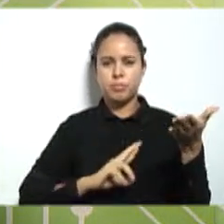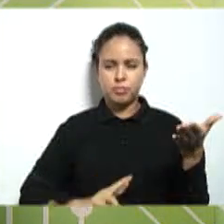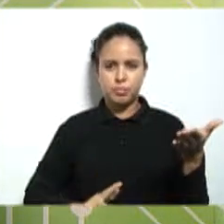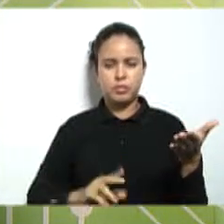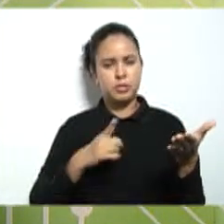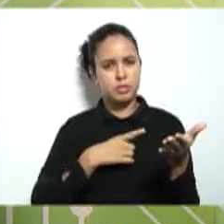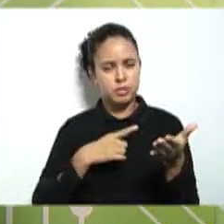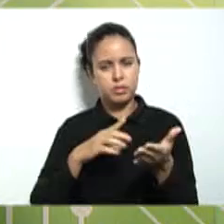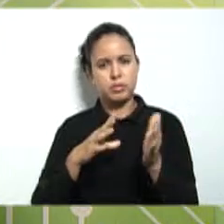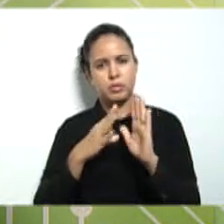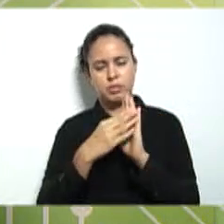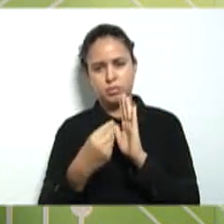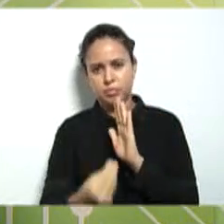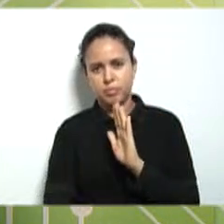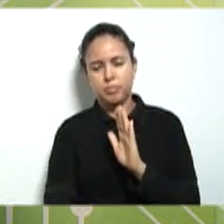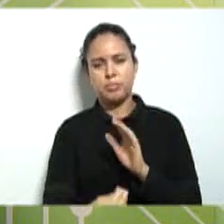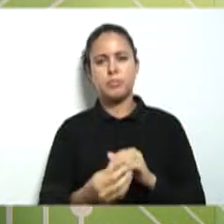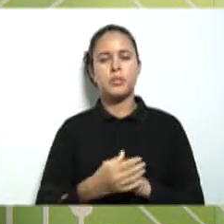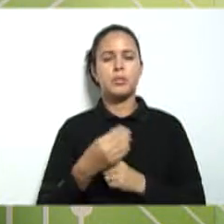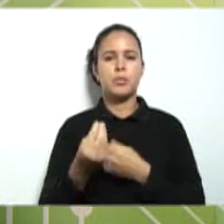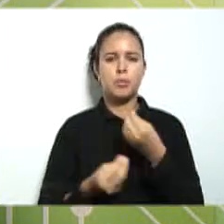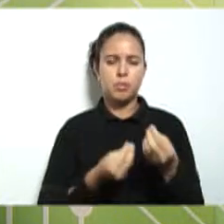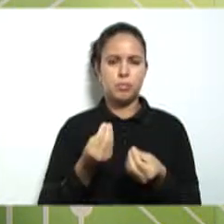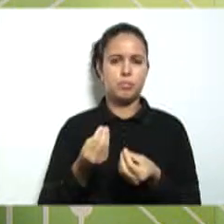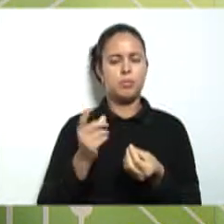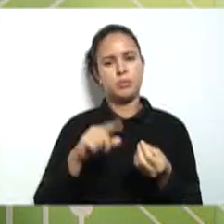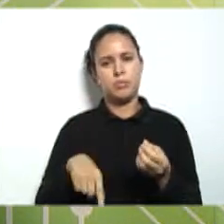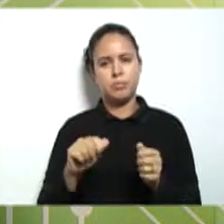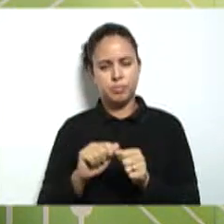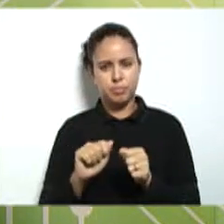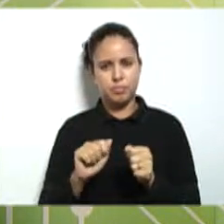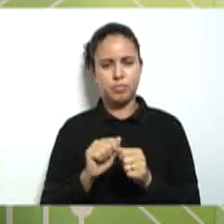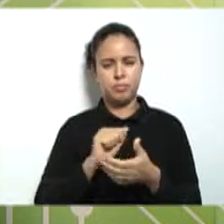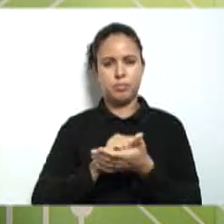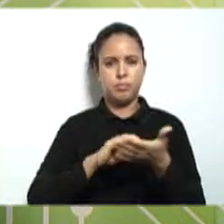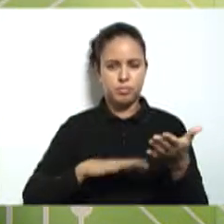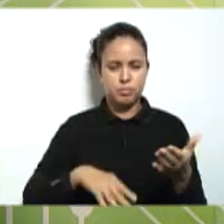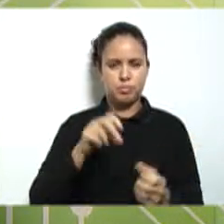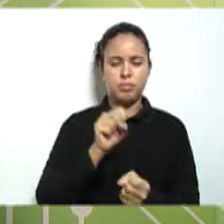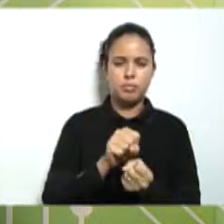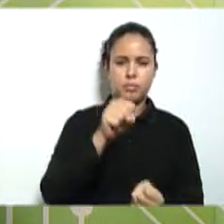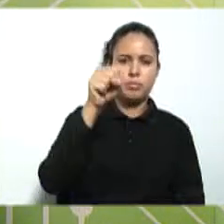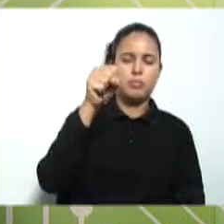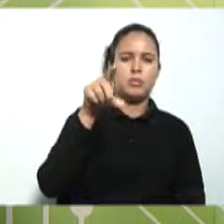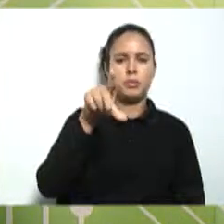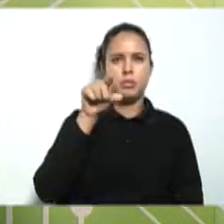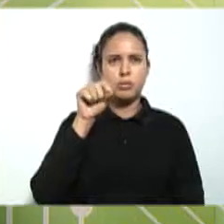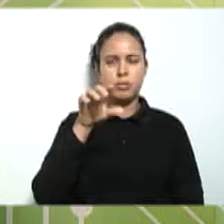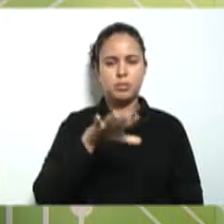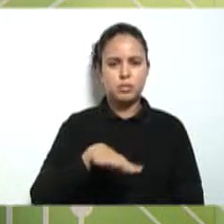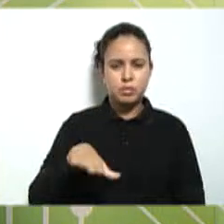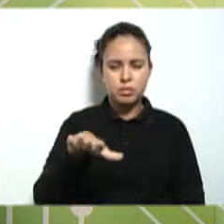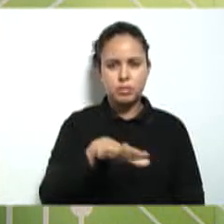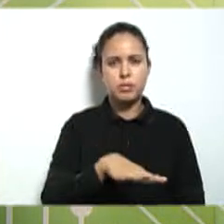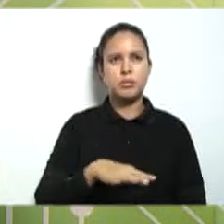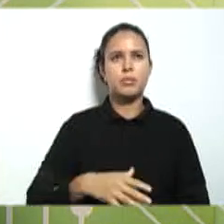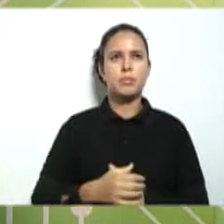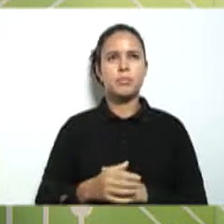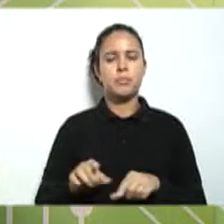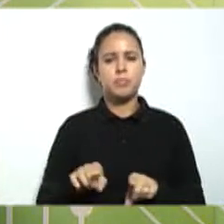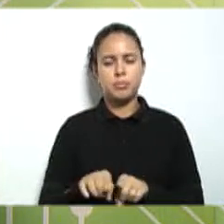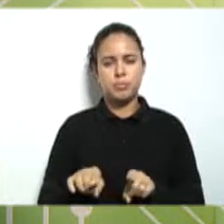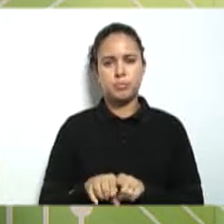um modelo para esse relatório. Como foi realizar esse trabalho? Como foi fazer o banner? Como foi escolher o ramo? Como foi fazer a